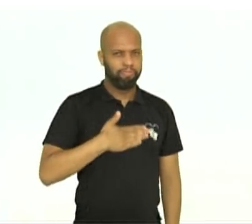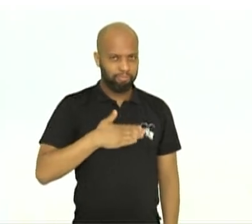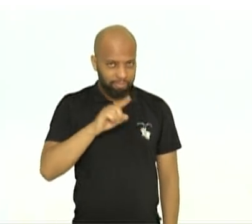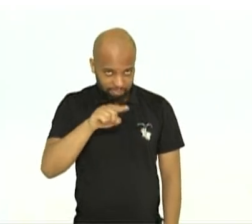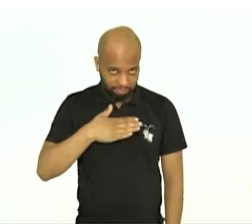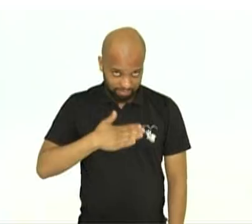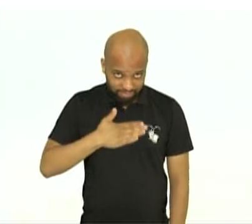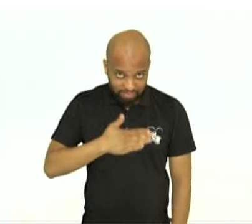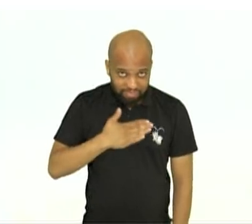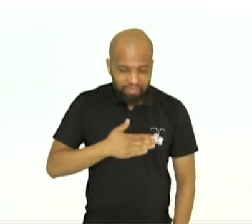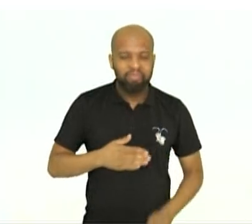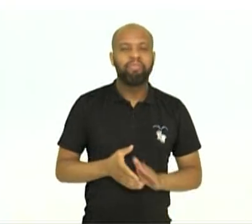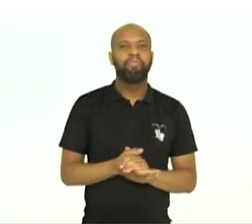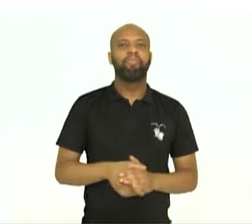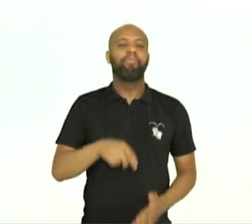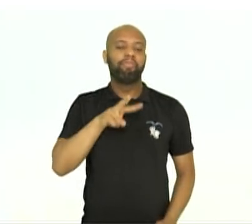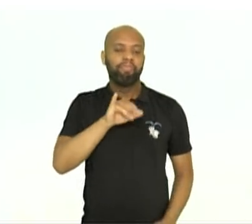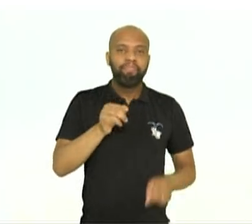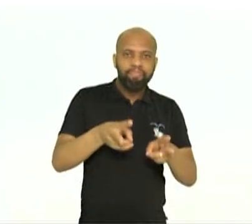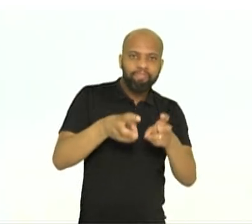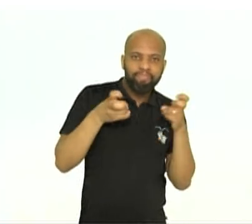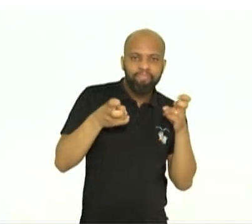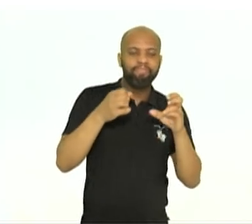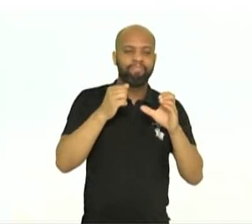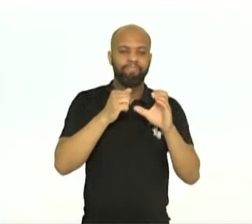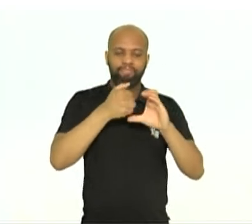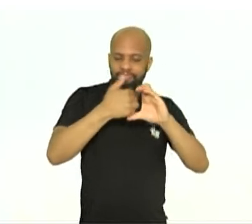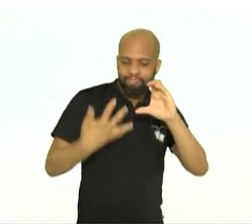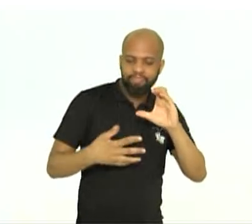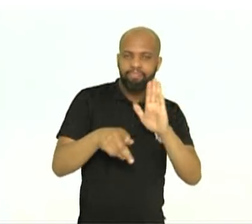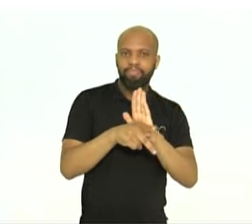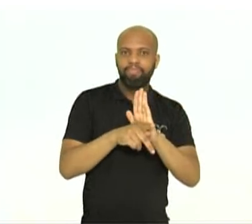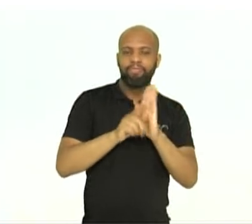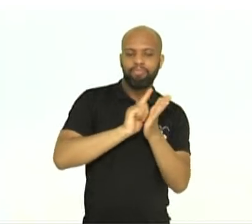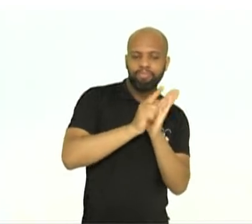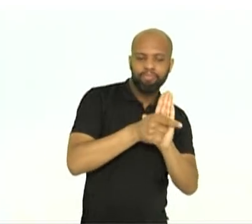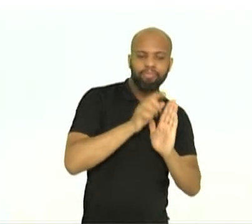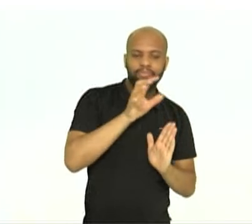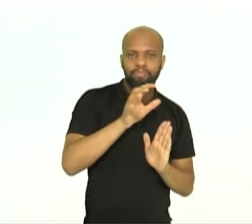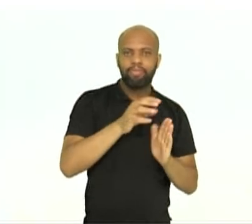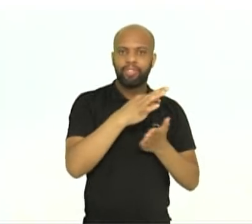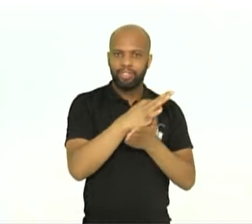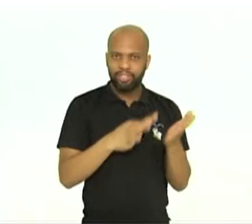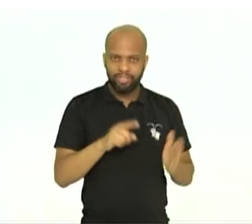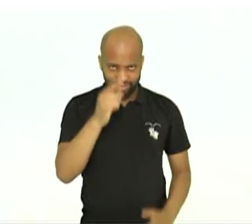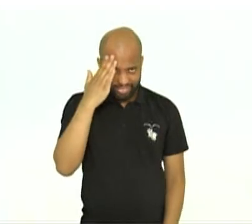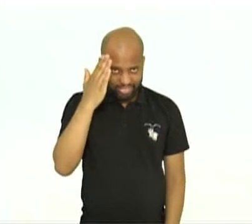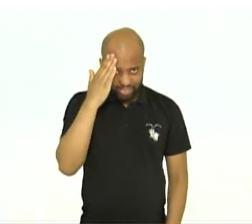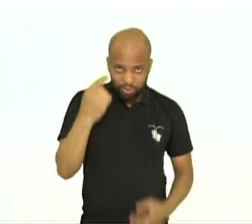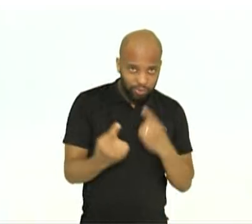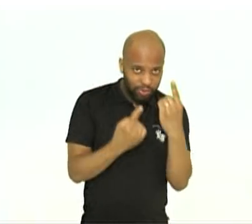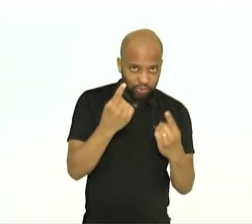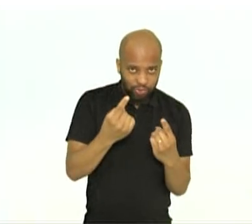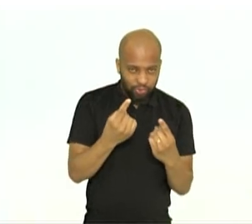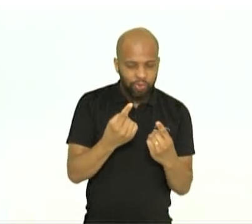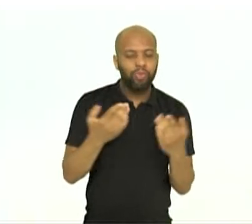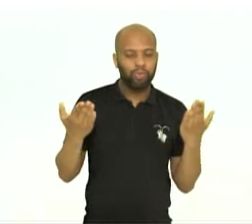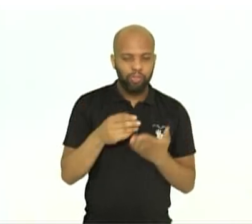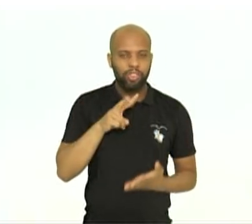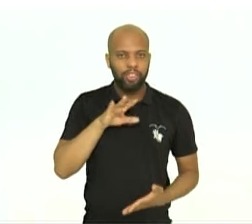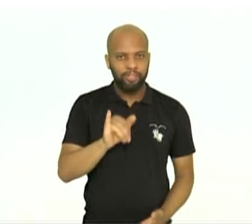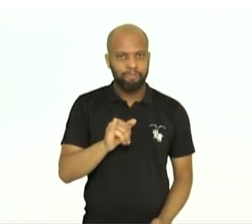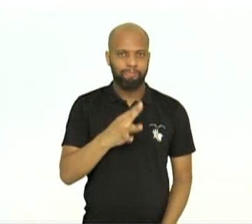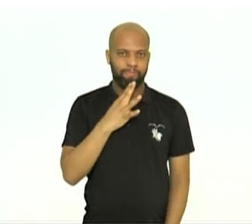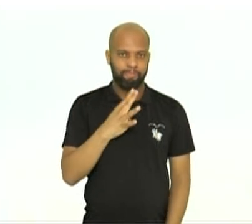reconhecer as características desses tipos textuais. Você sabe quais são? Fica até o final que nós vamos conhecer.